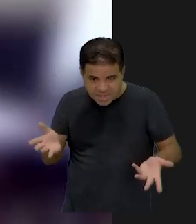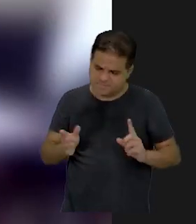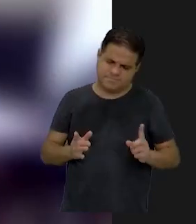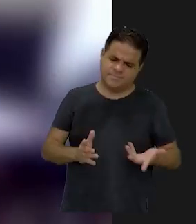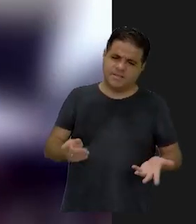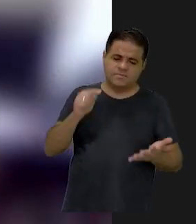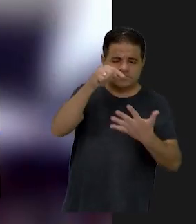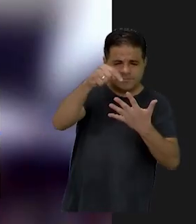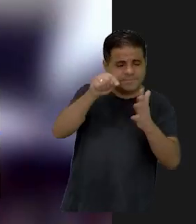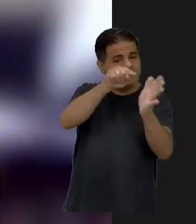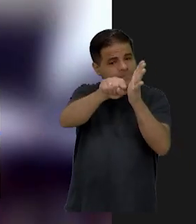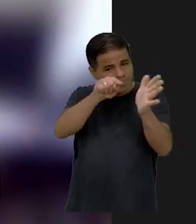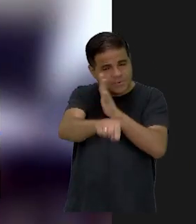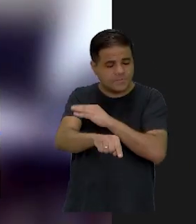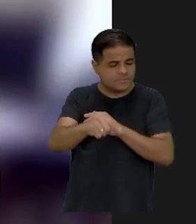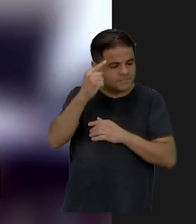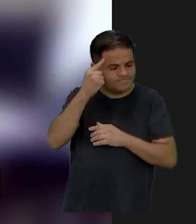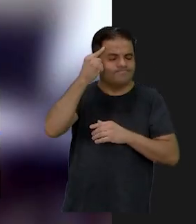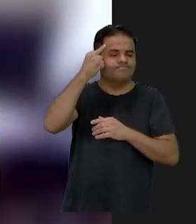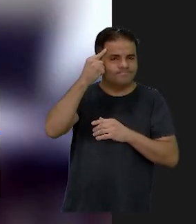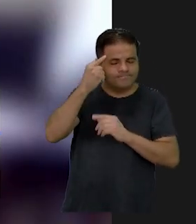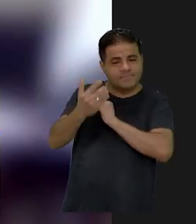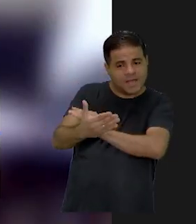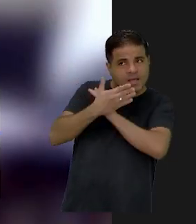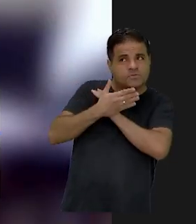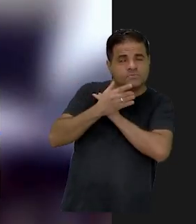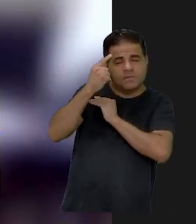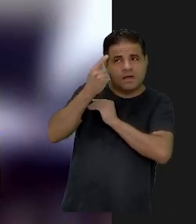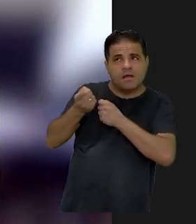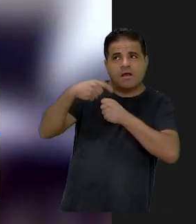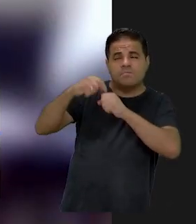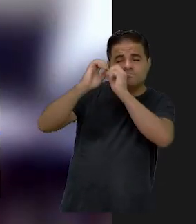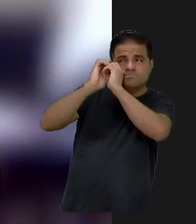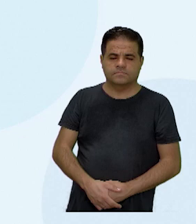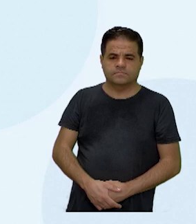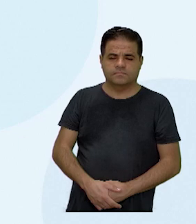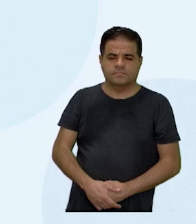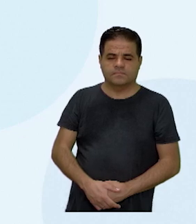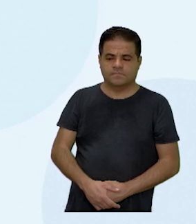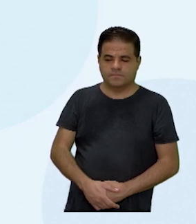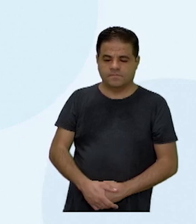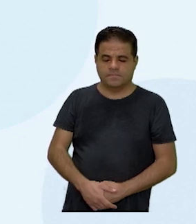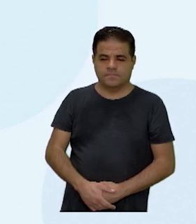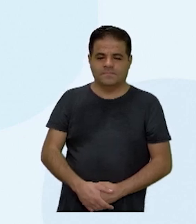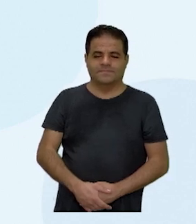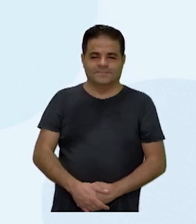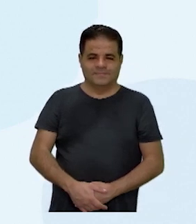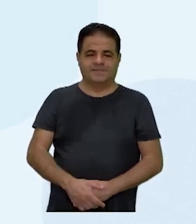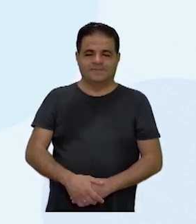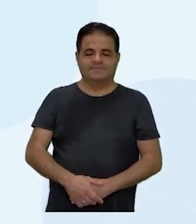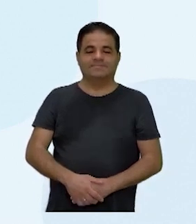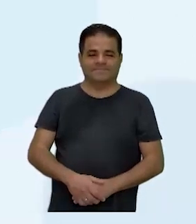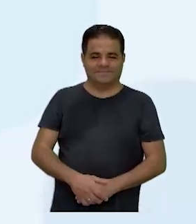pela problematização, trabalho colaborativo, muita pesquisa, investigação e experimentação.